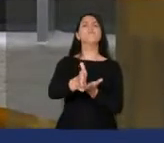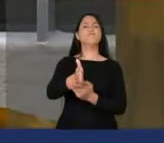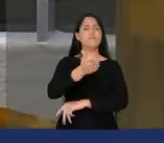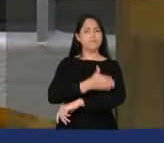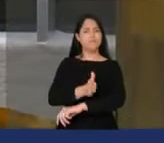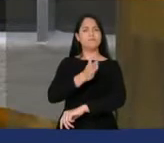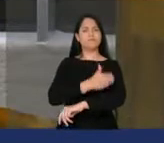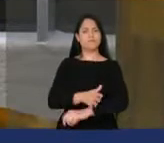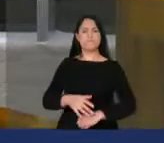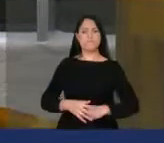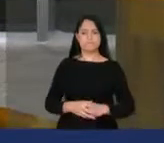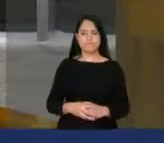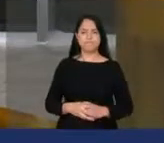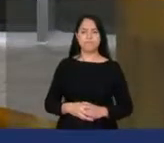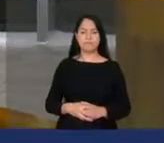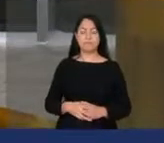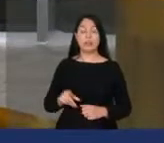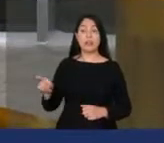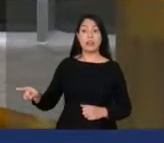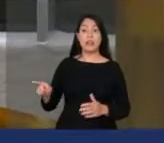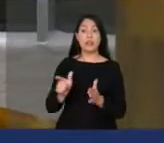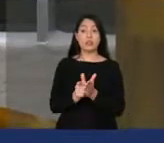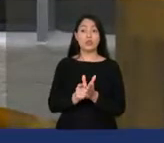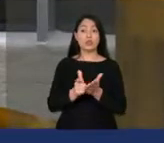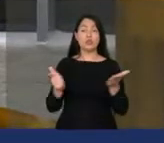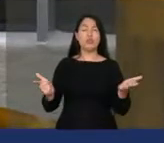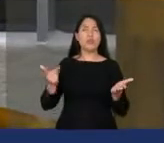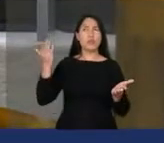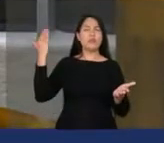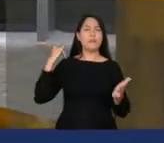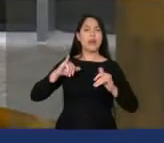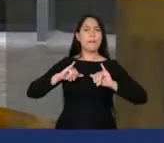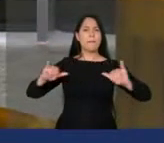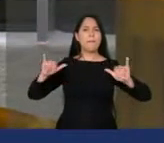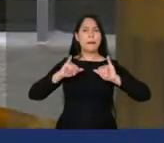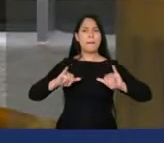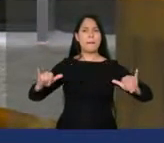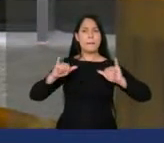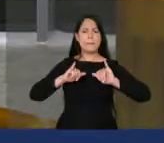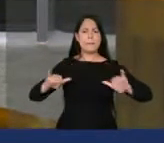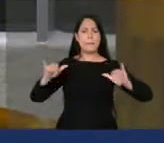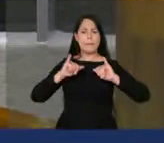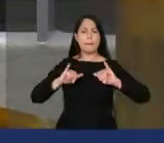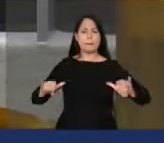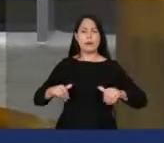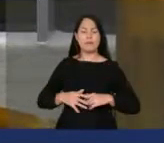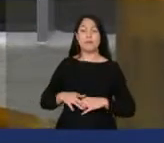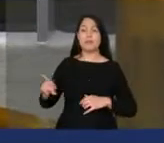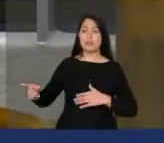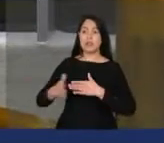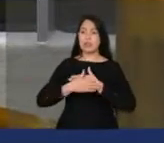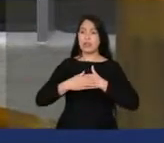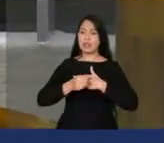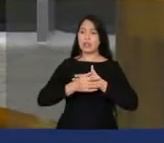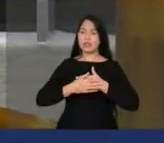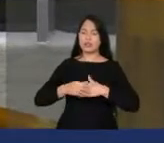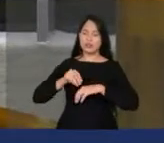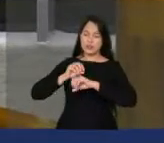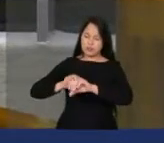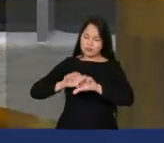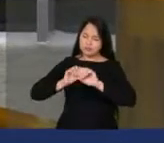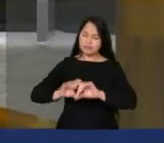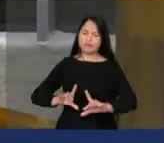publicar nos jornais da época suas opiniões, cativando e orientando seus discípulos a respeitarem para